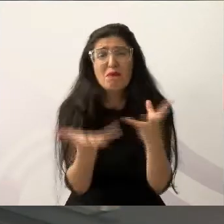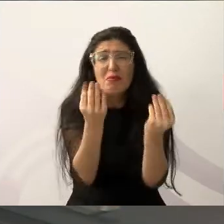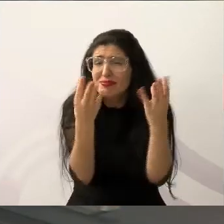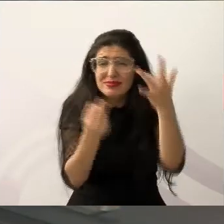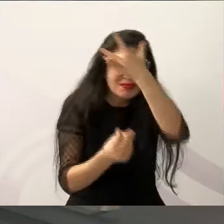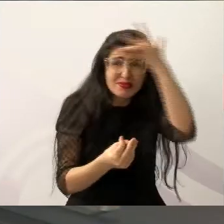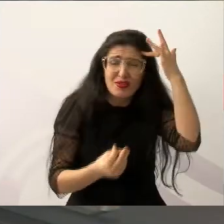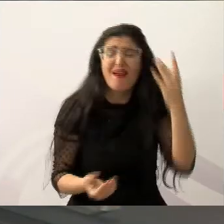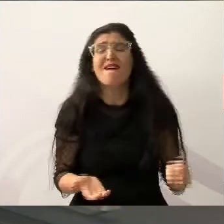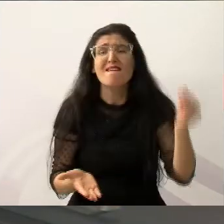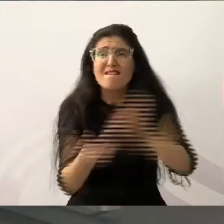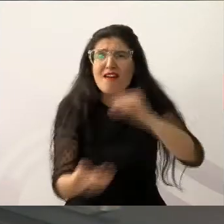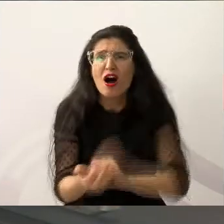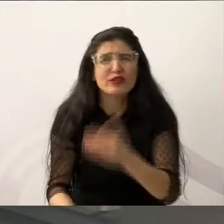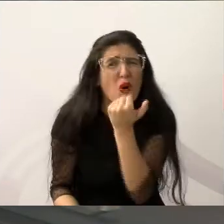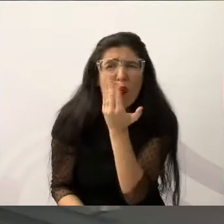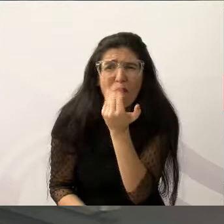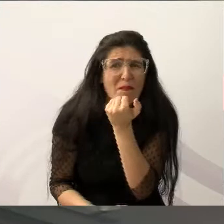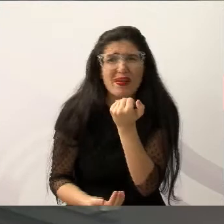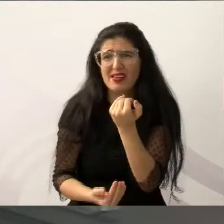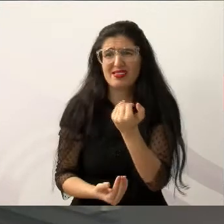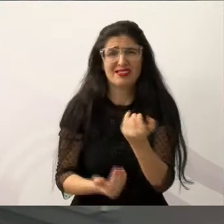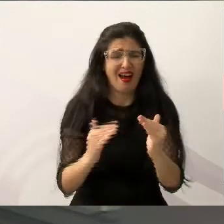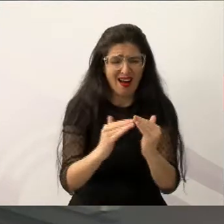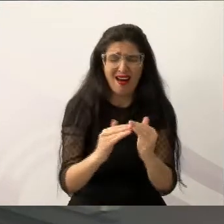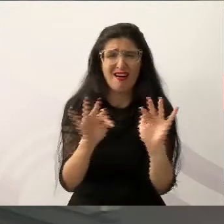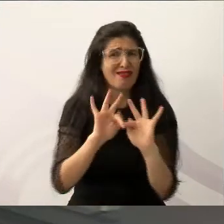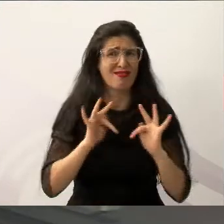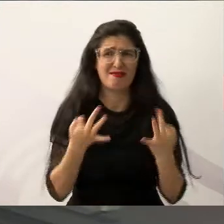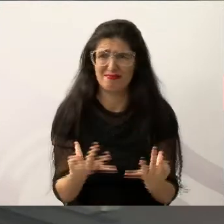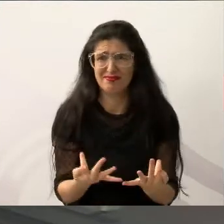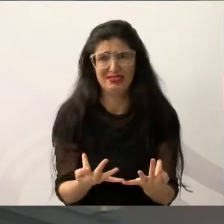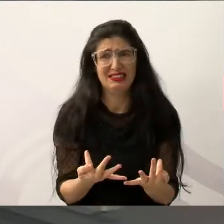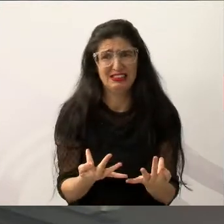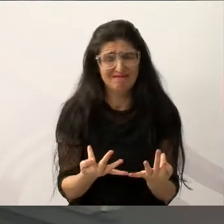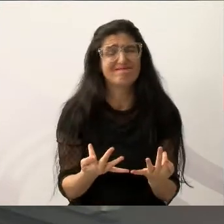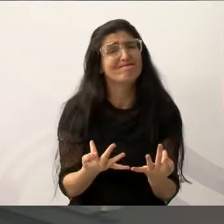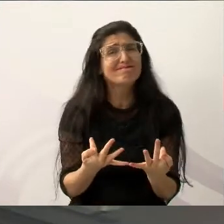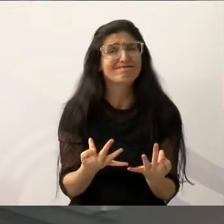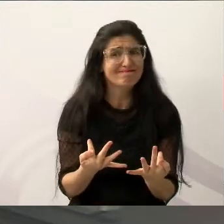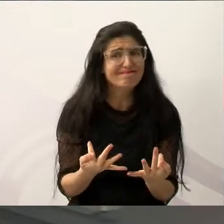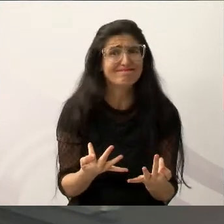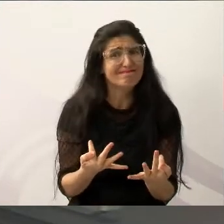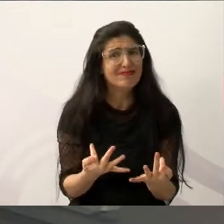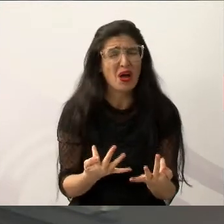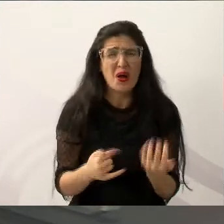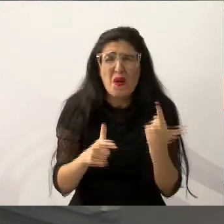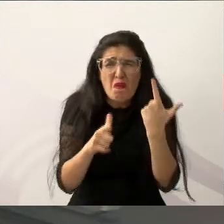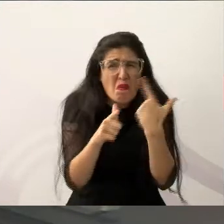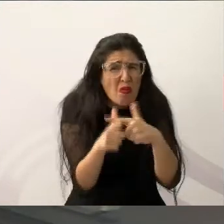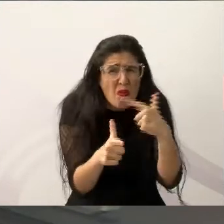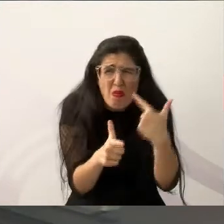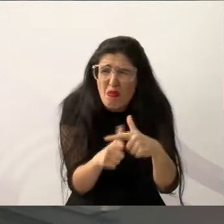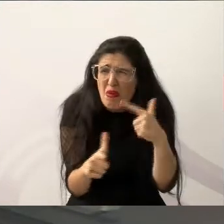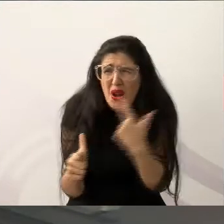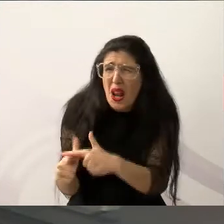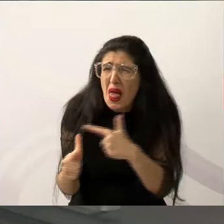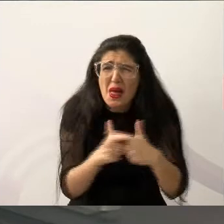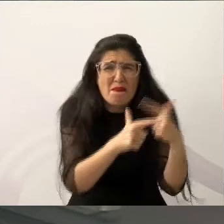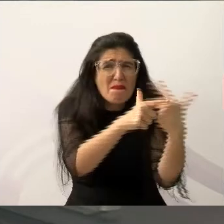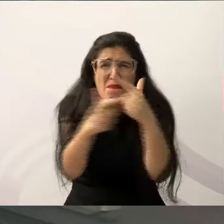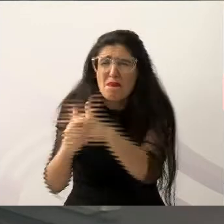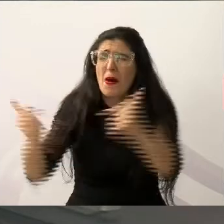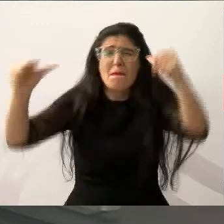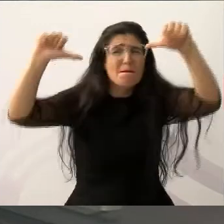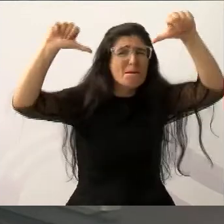falta de comida na mesa das famílias. E isso pode gerar consequências muito, mas